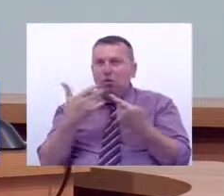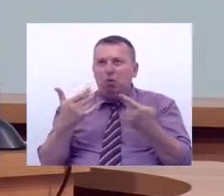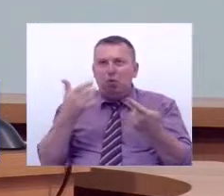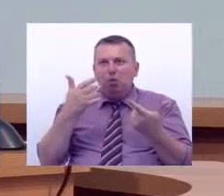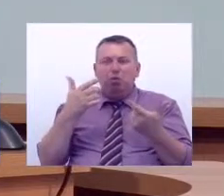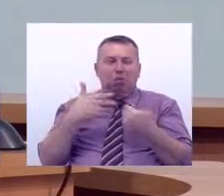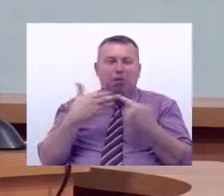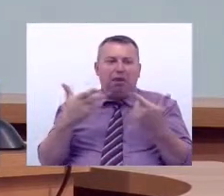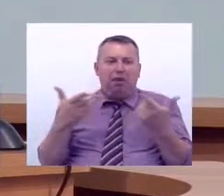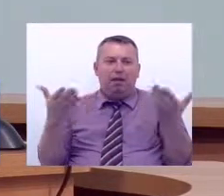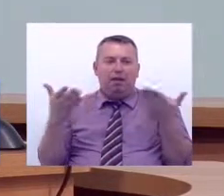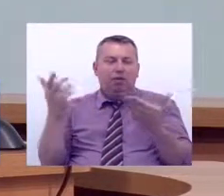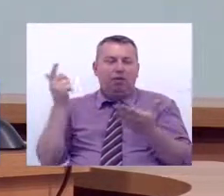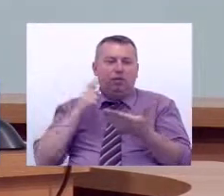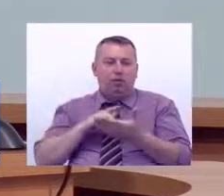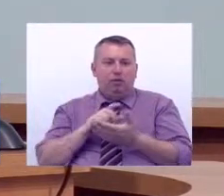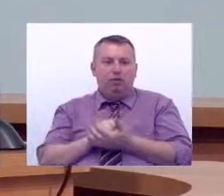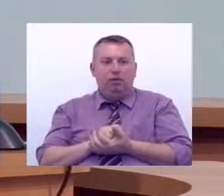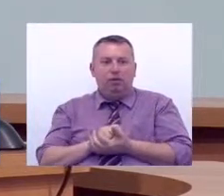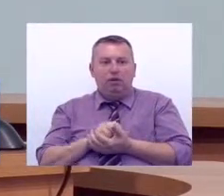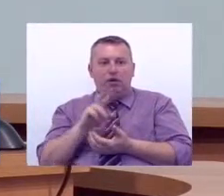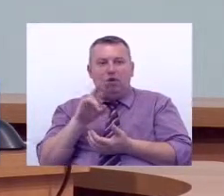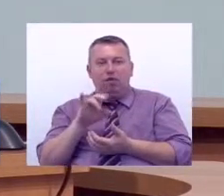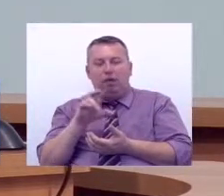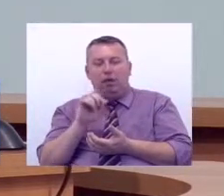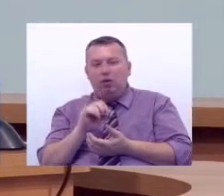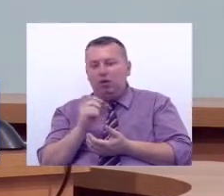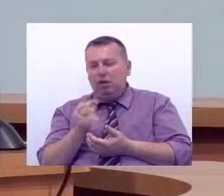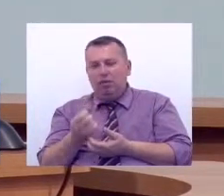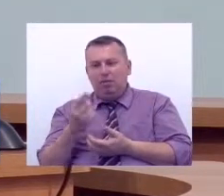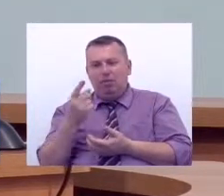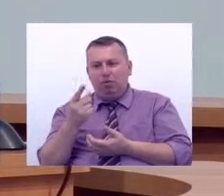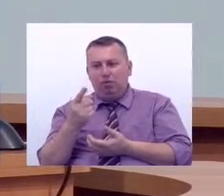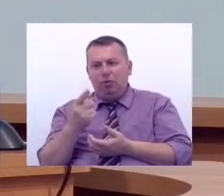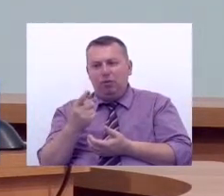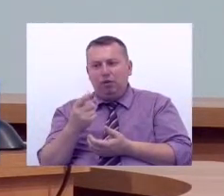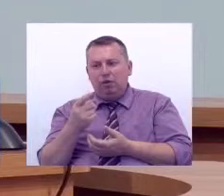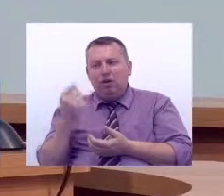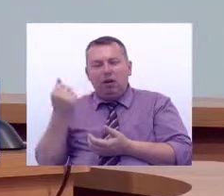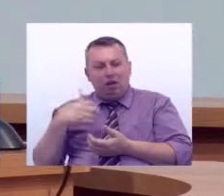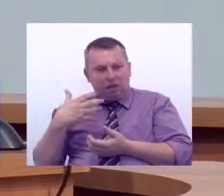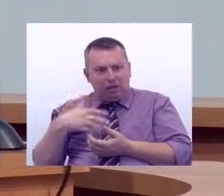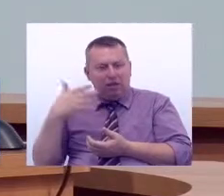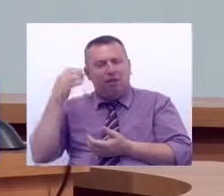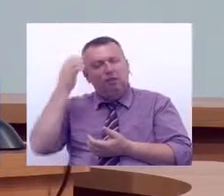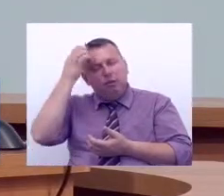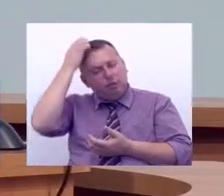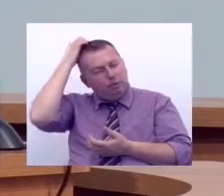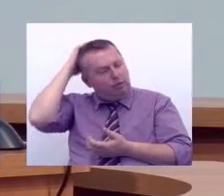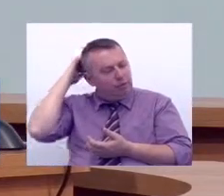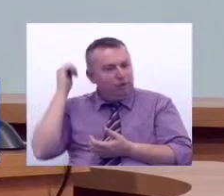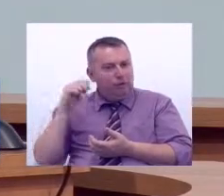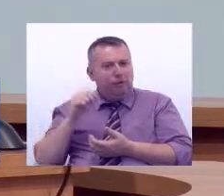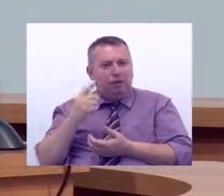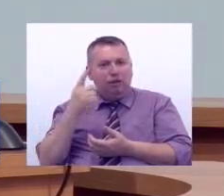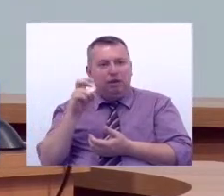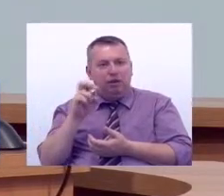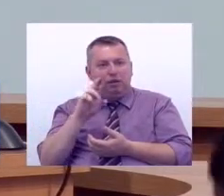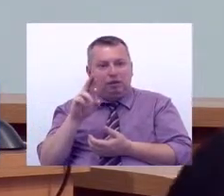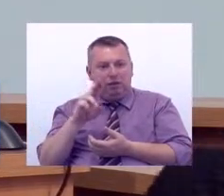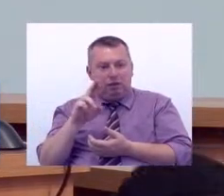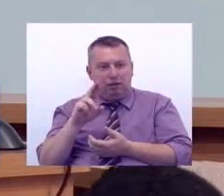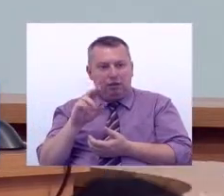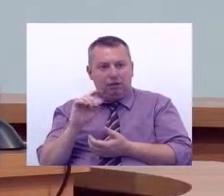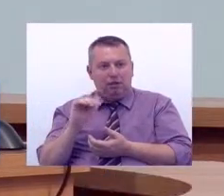no passado e agora não tem, que o valor é absurdo que eu fui retirar e, pelo amor de Deus, agora o PAS cobra um valor absurdo. É acima de 15 reais. Eu